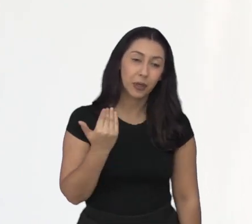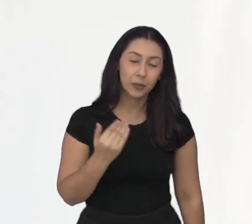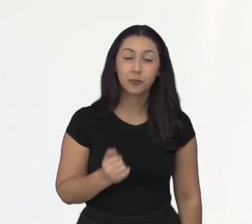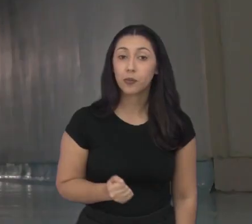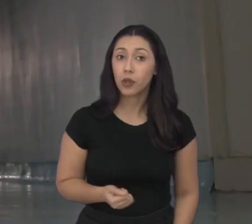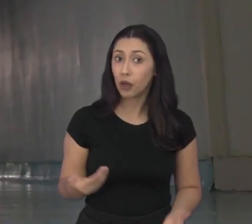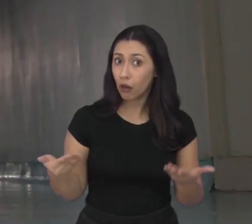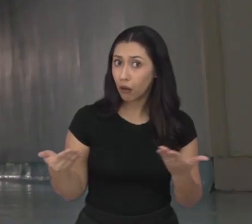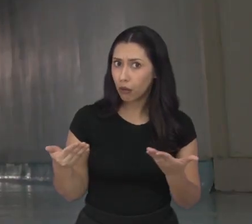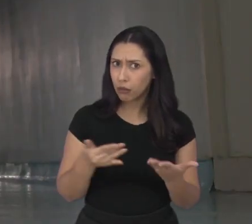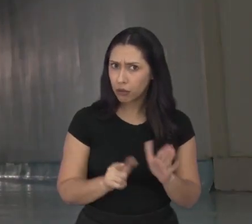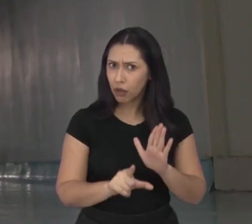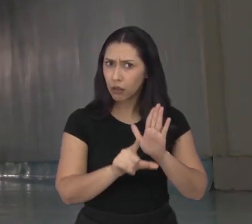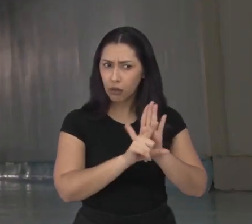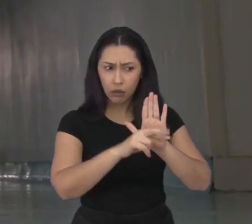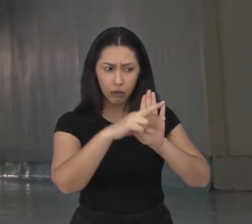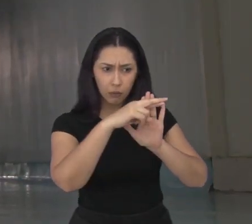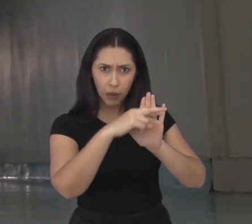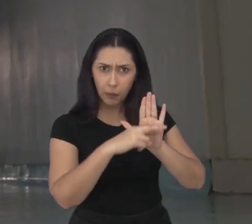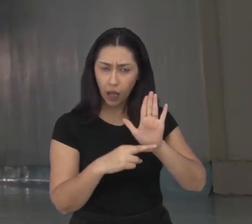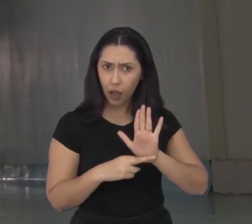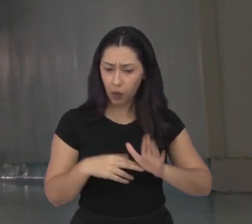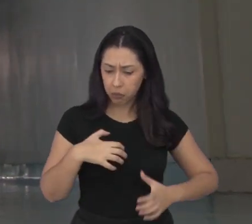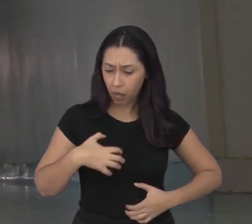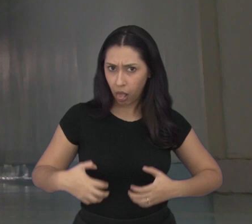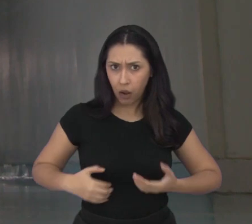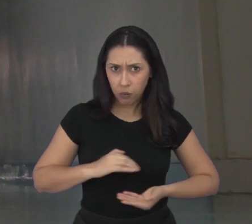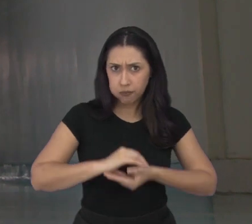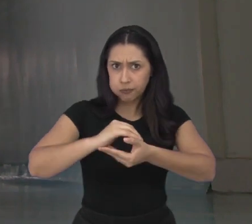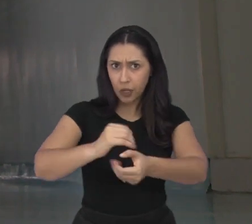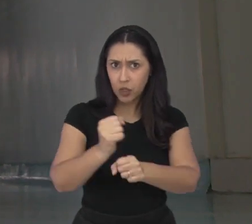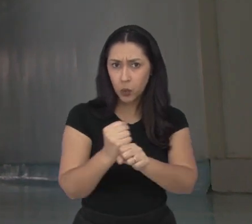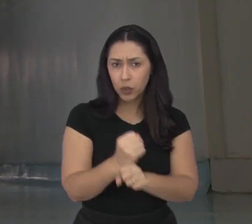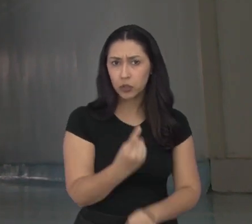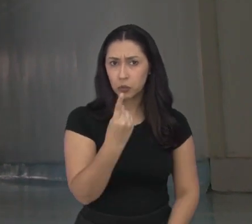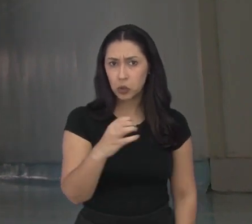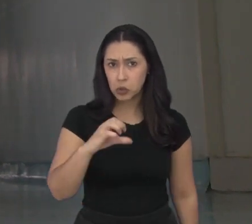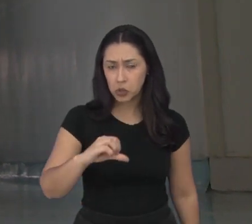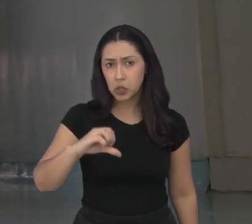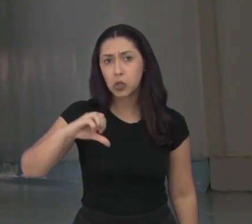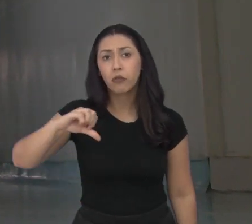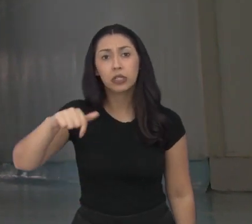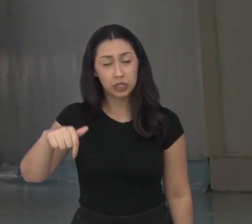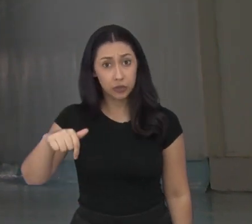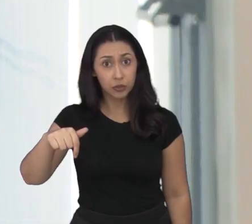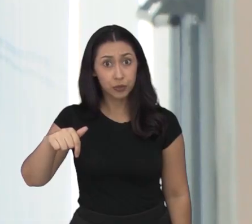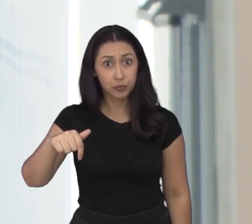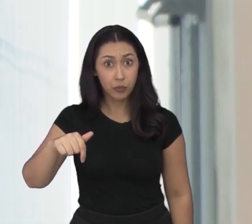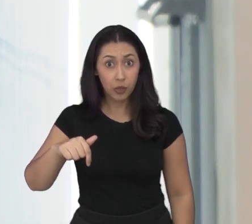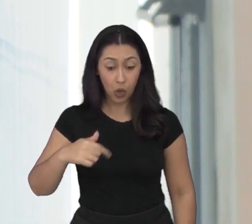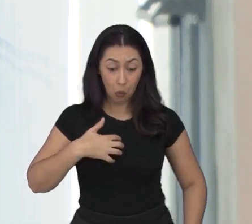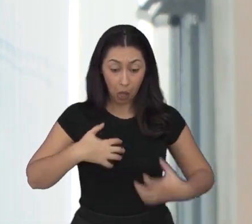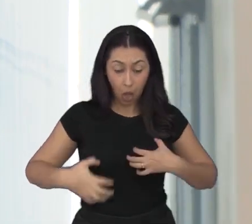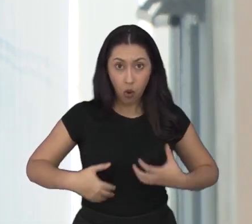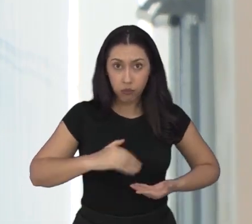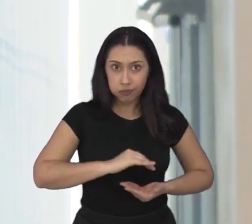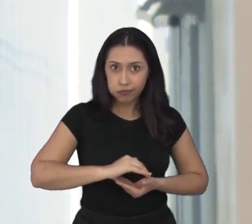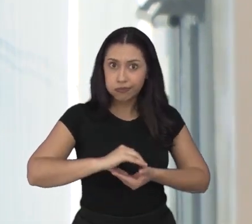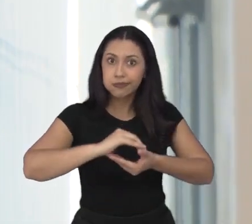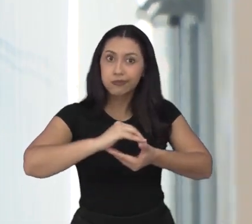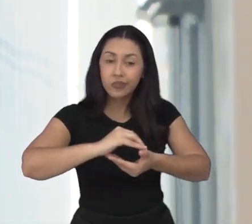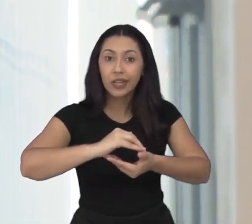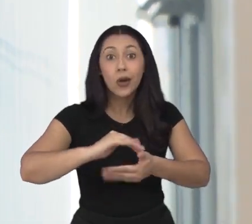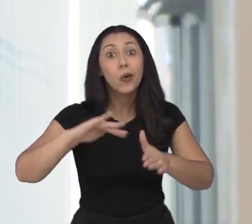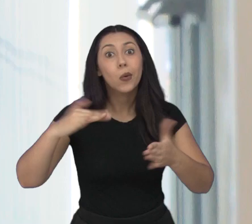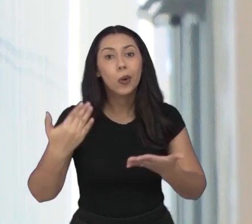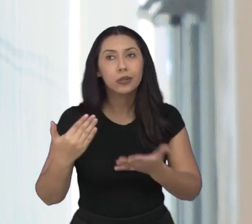veio a falecer. Atualmente, a lei que regulamenta o transplante no Brasil é de 1997. E a doação dos órgãos